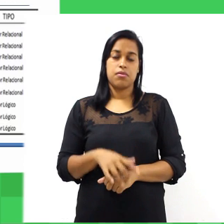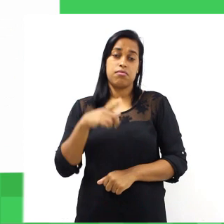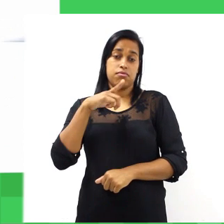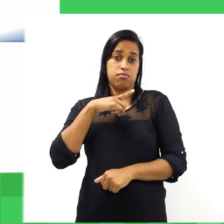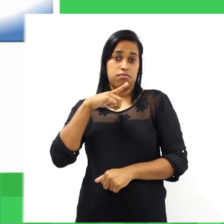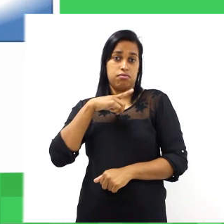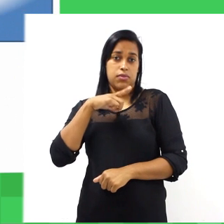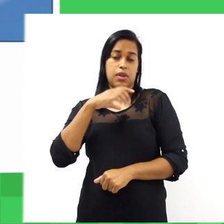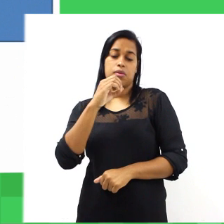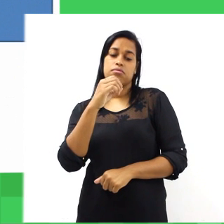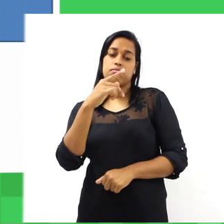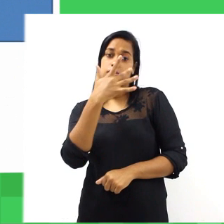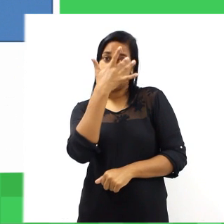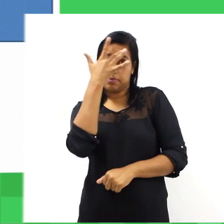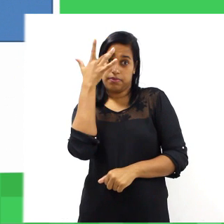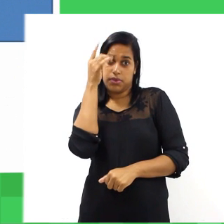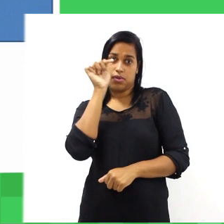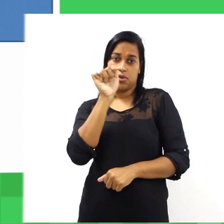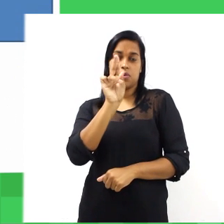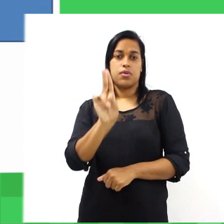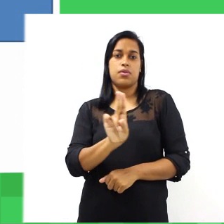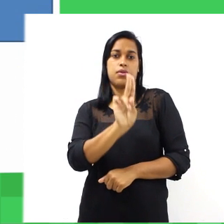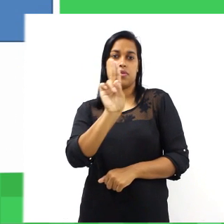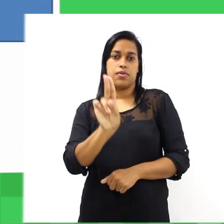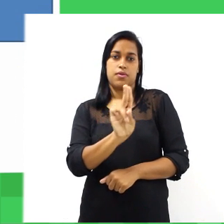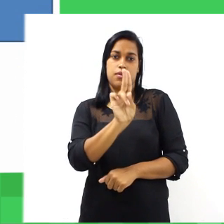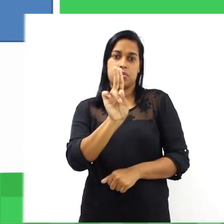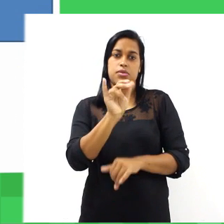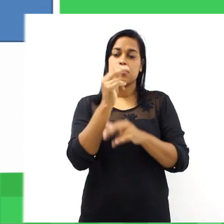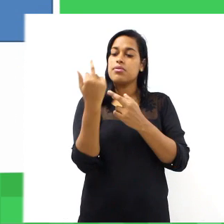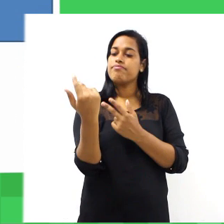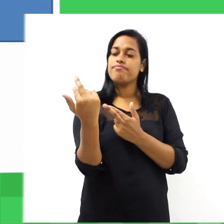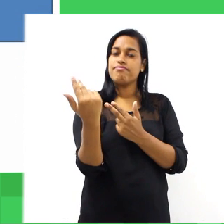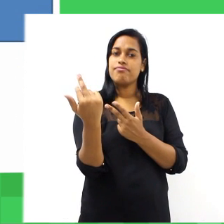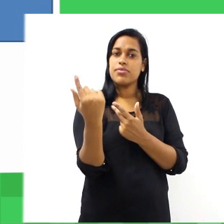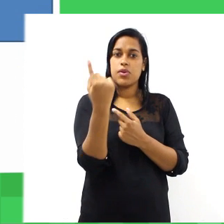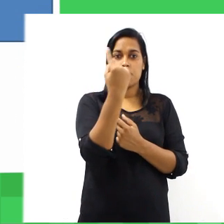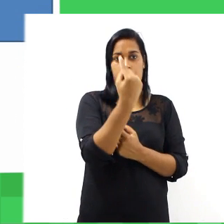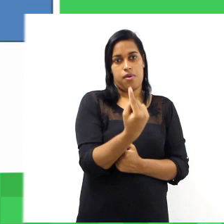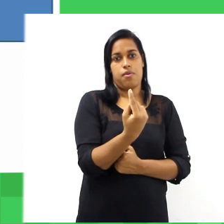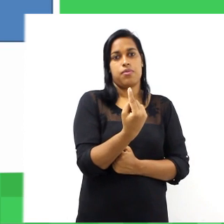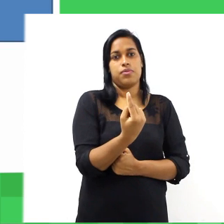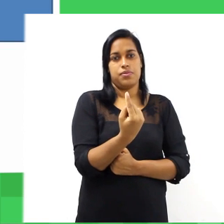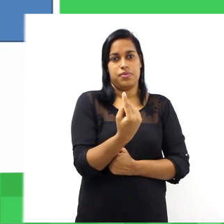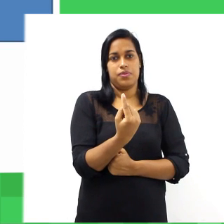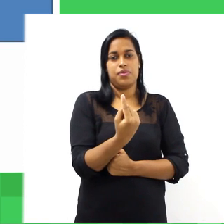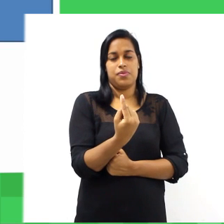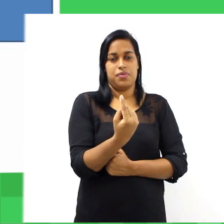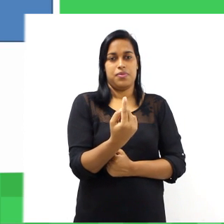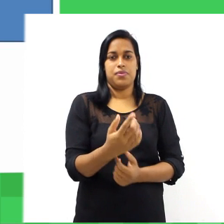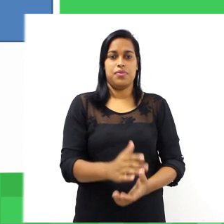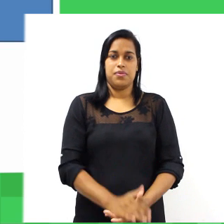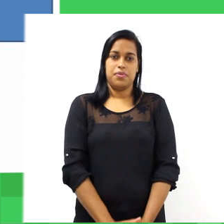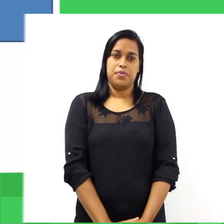ter o operador que a gente vai utilizar de igual a 1.